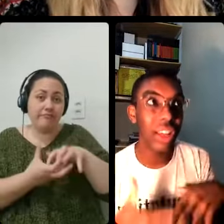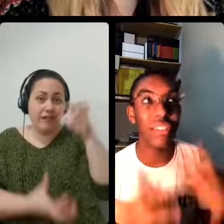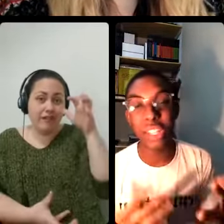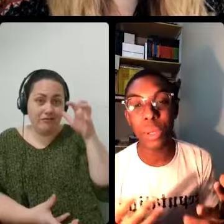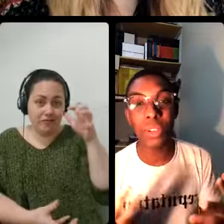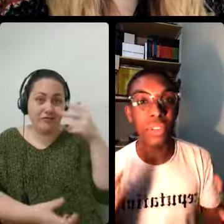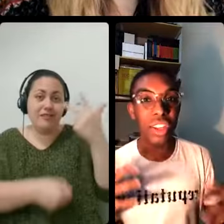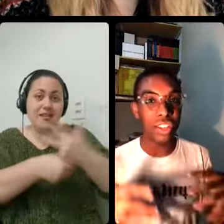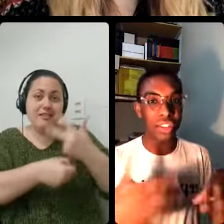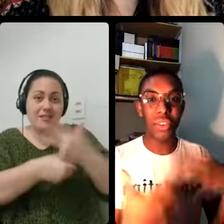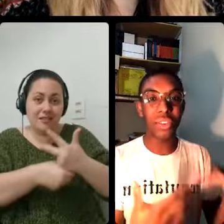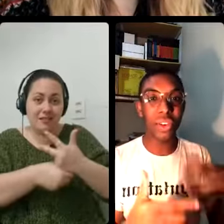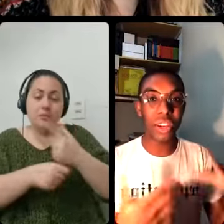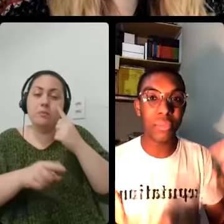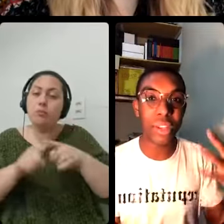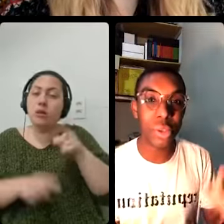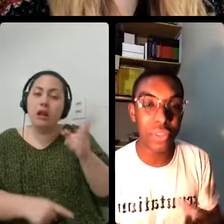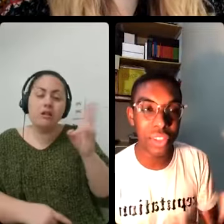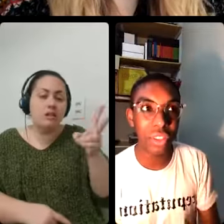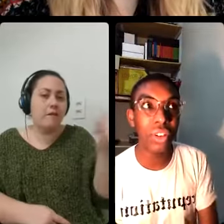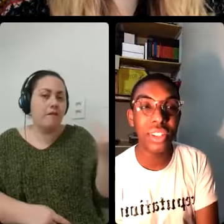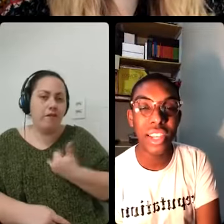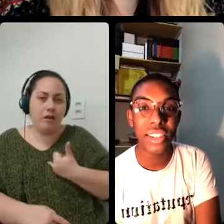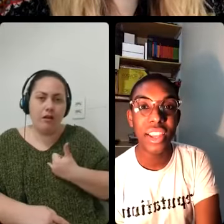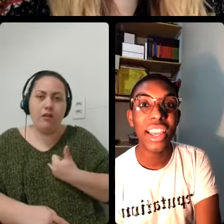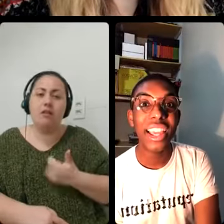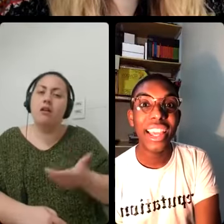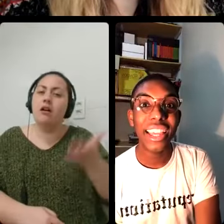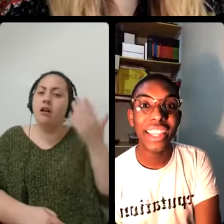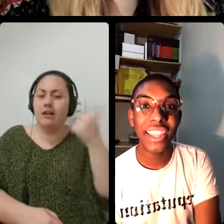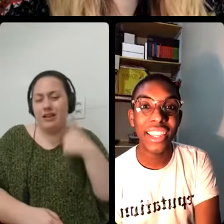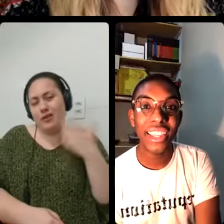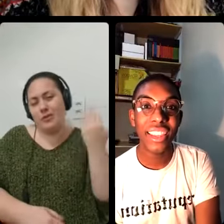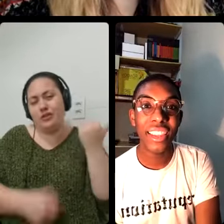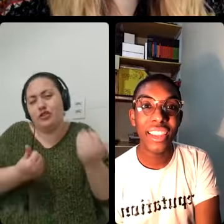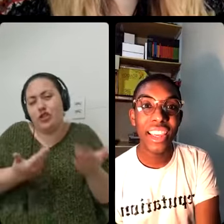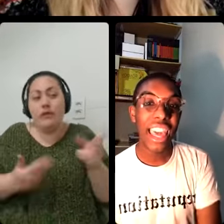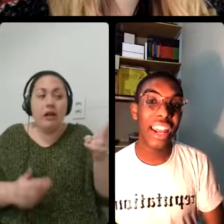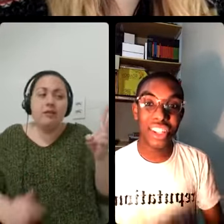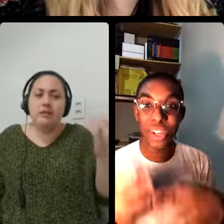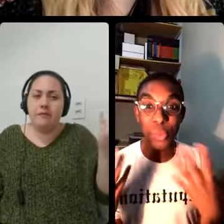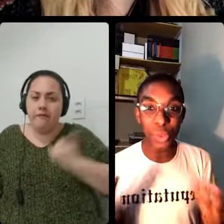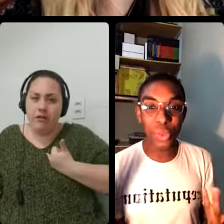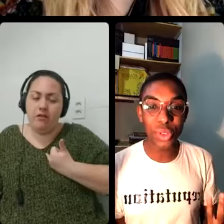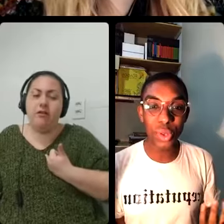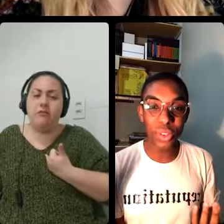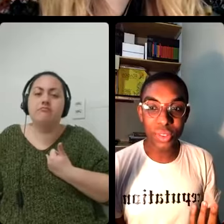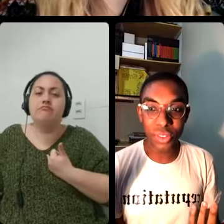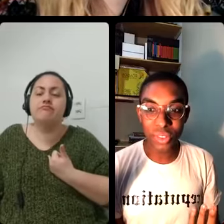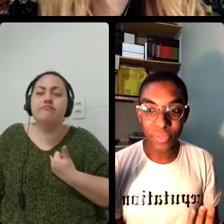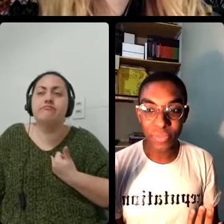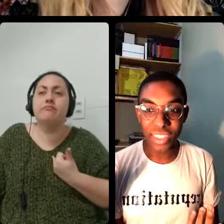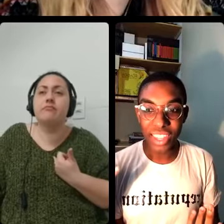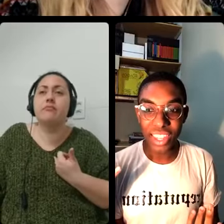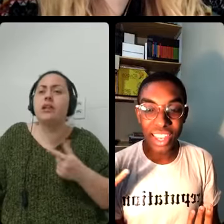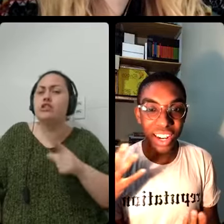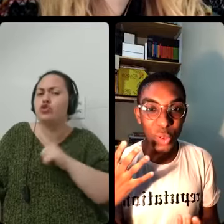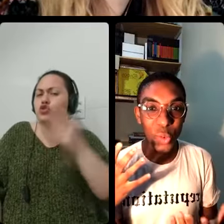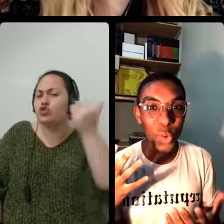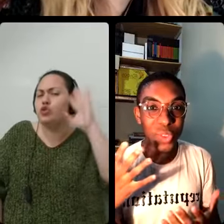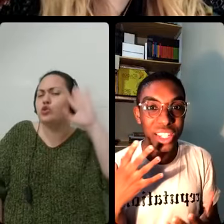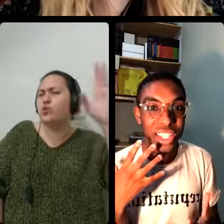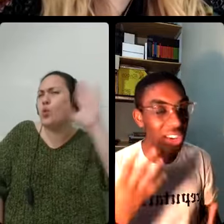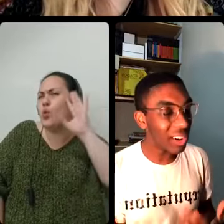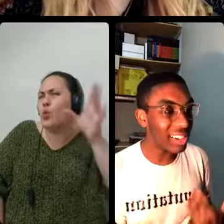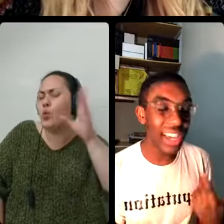projetava e falava isso pra mim desde quando eu era mais novo, assim, na adolescência, que ela tinha muitos sonhos e que ela